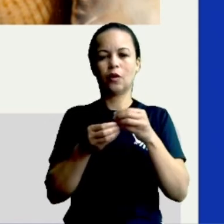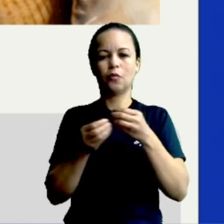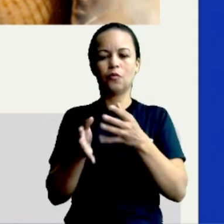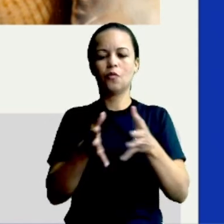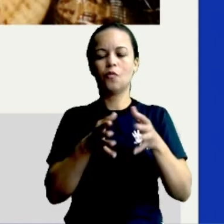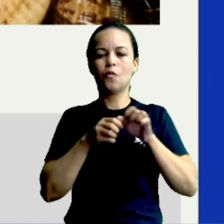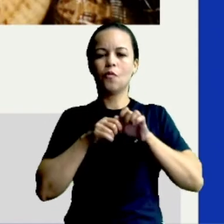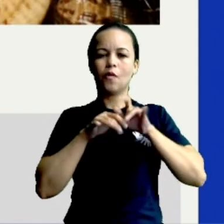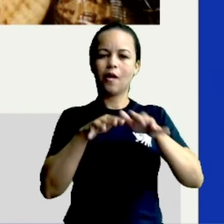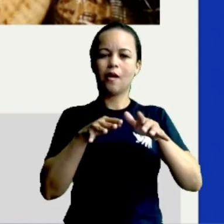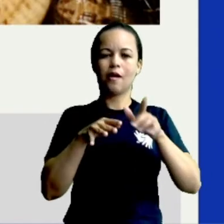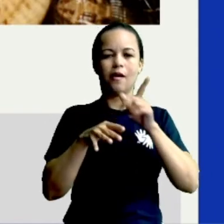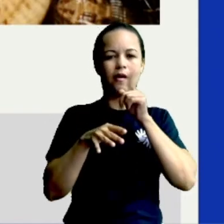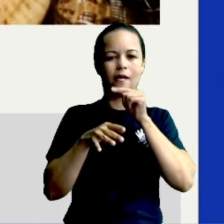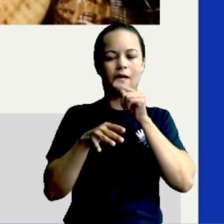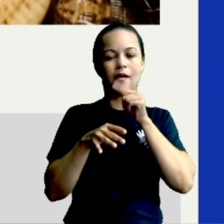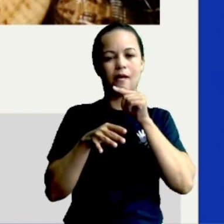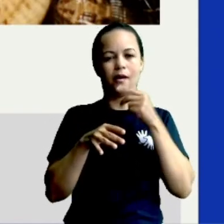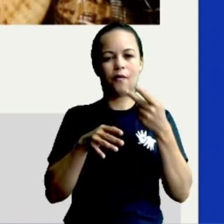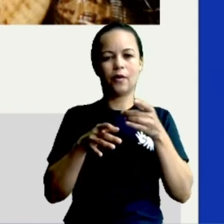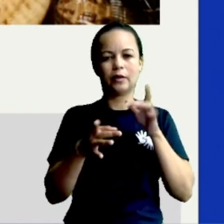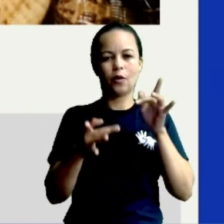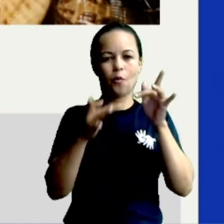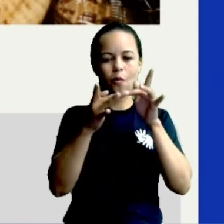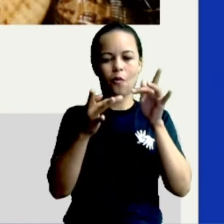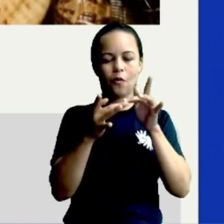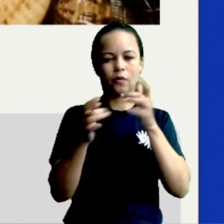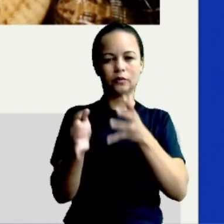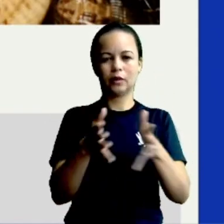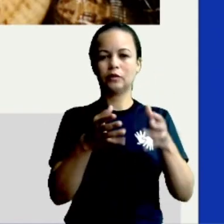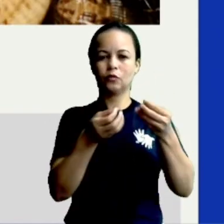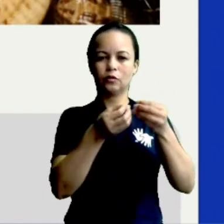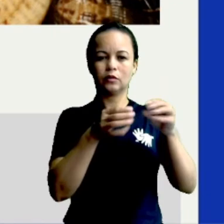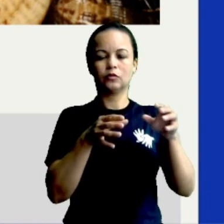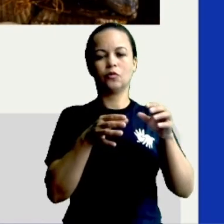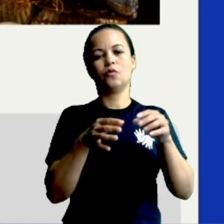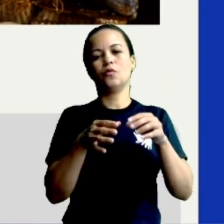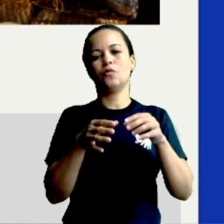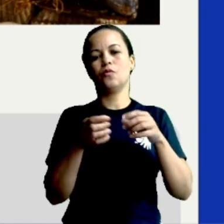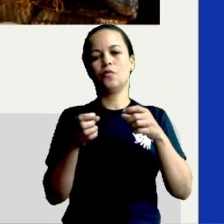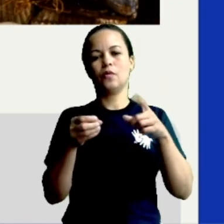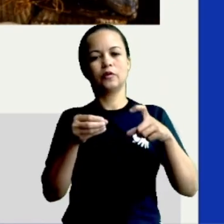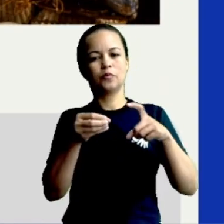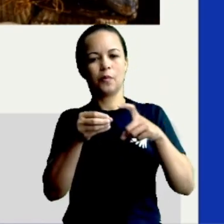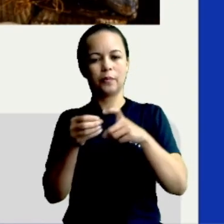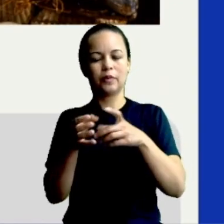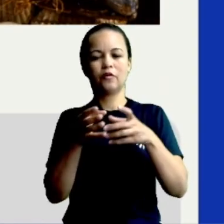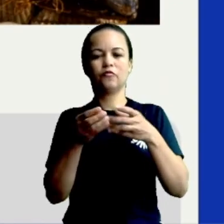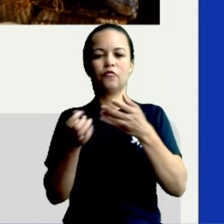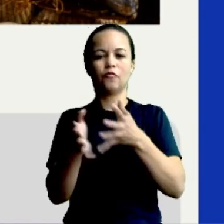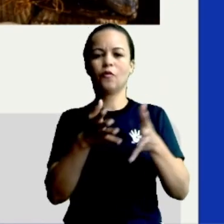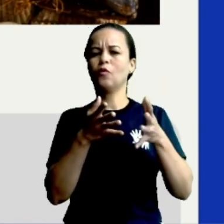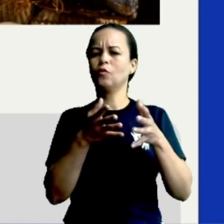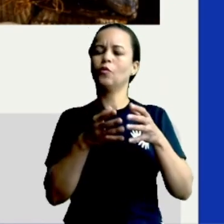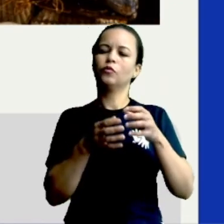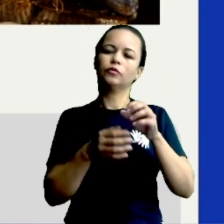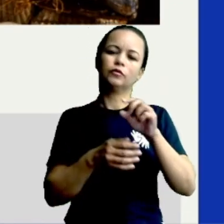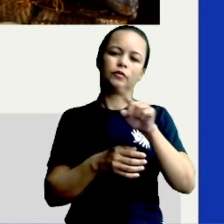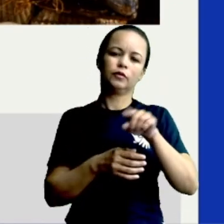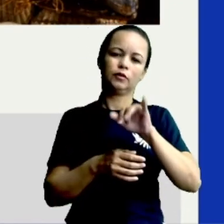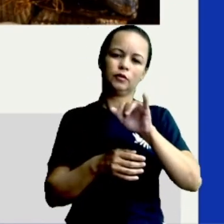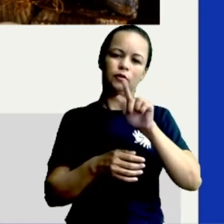lançados na água e entram em contato esses óvulos com os espermatozoides, formam-se o ovo ou o